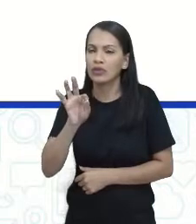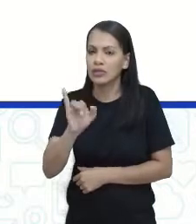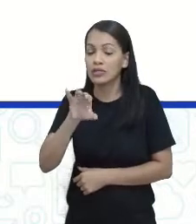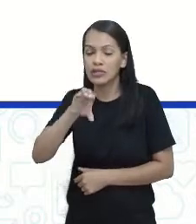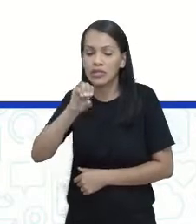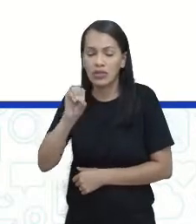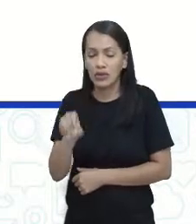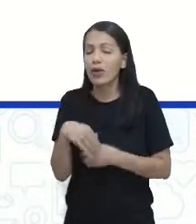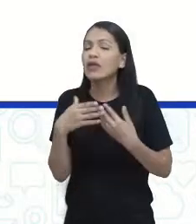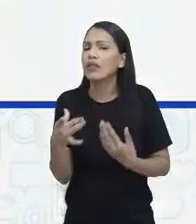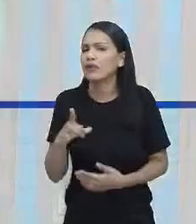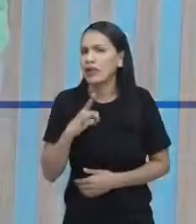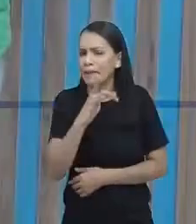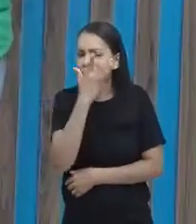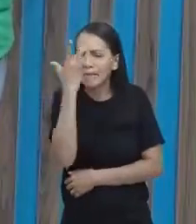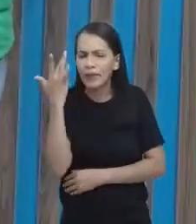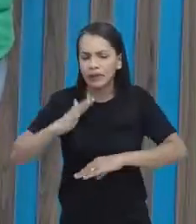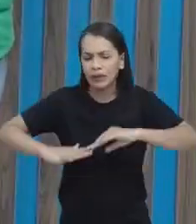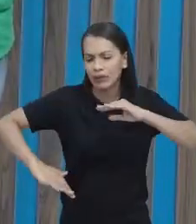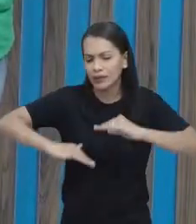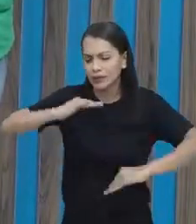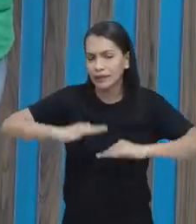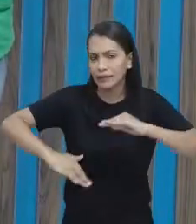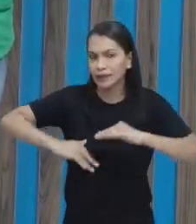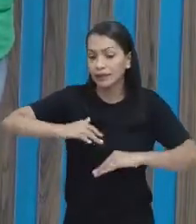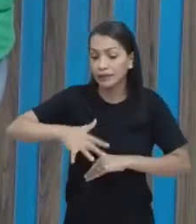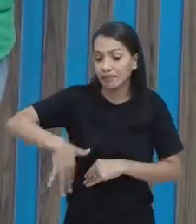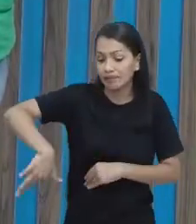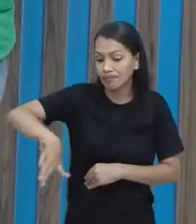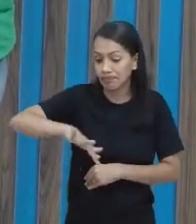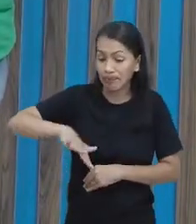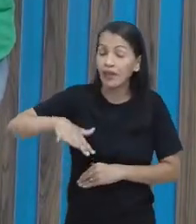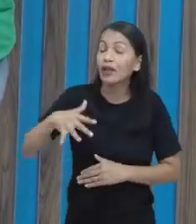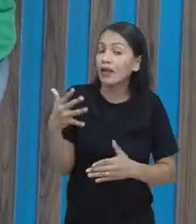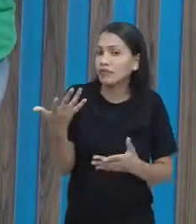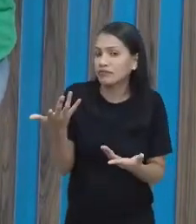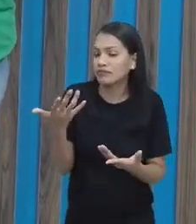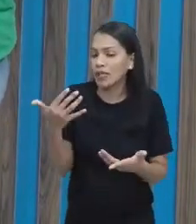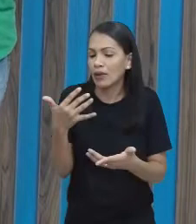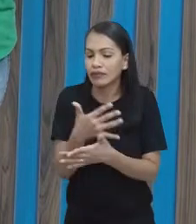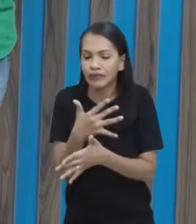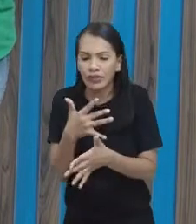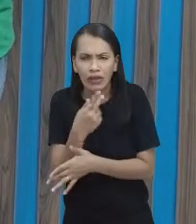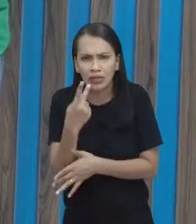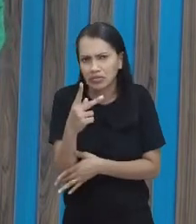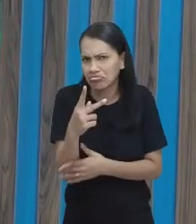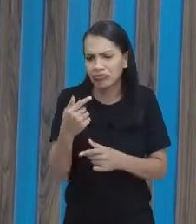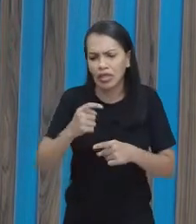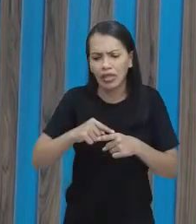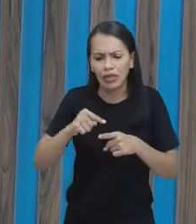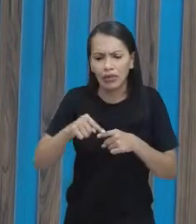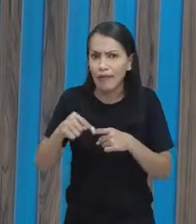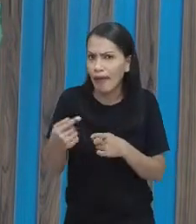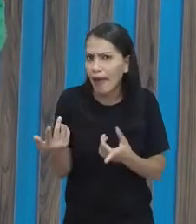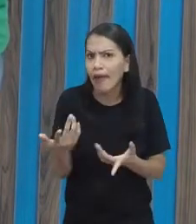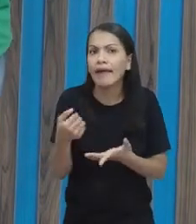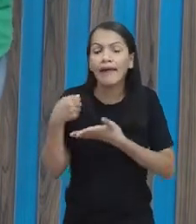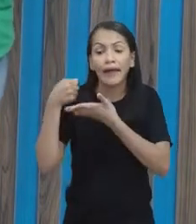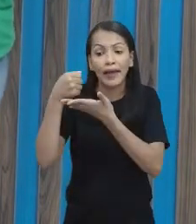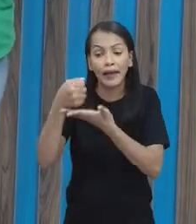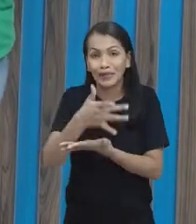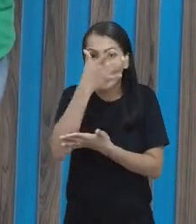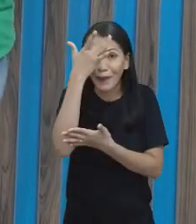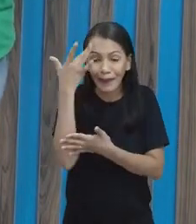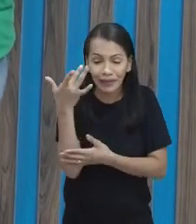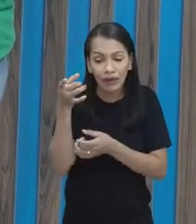produtor rural, né? Produtor que é daquele local ali. Então, você ajuda o